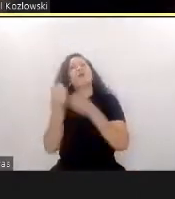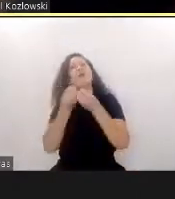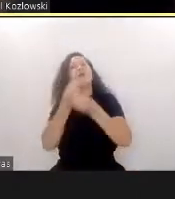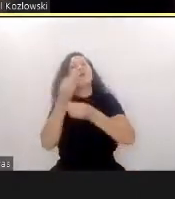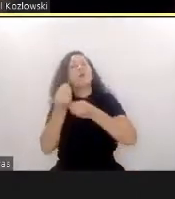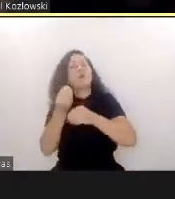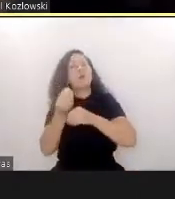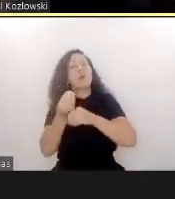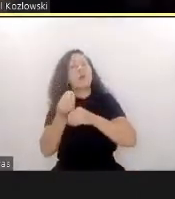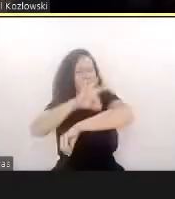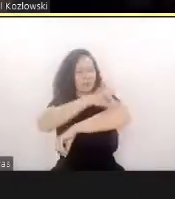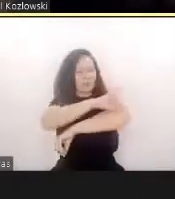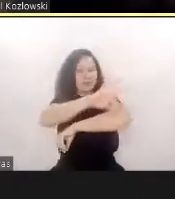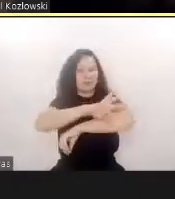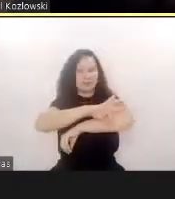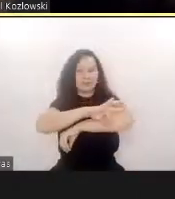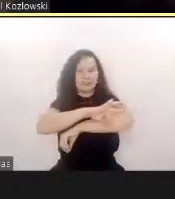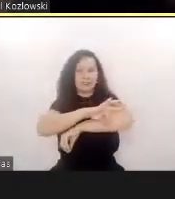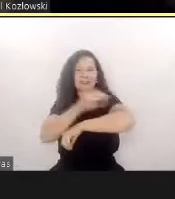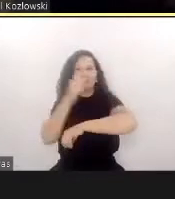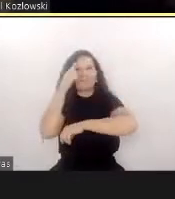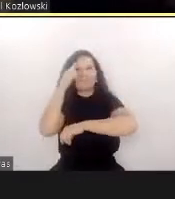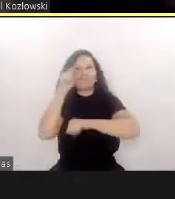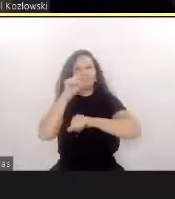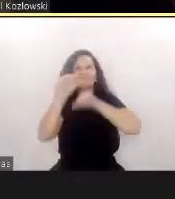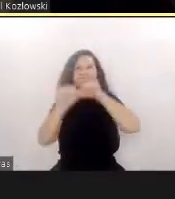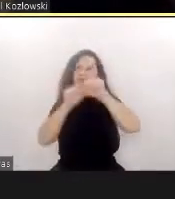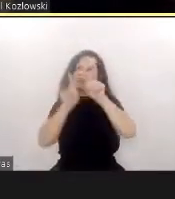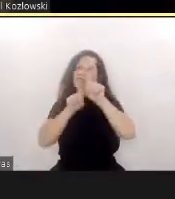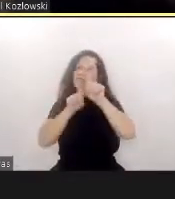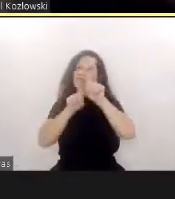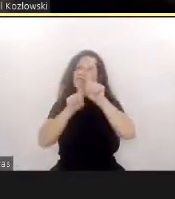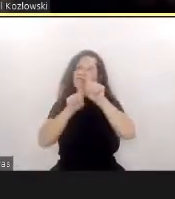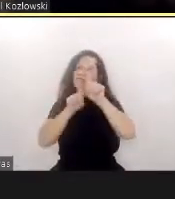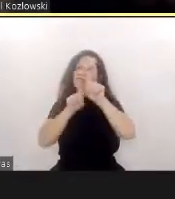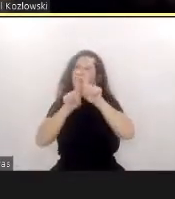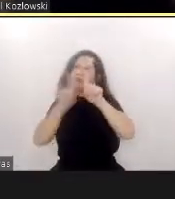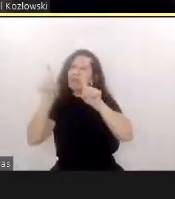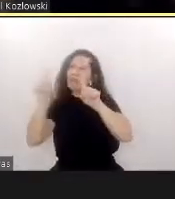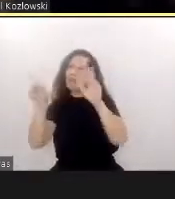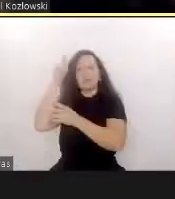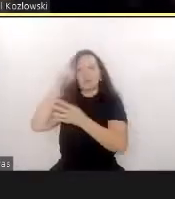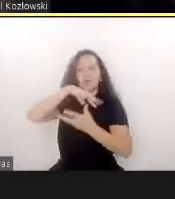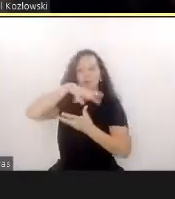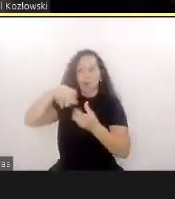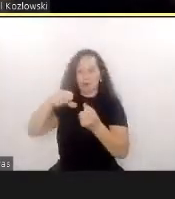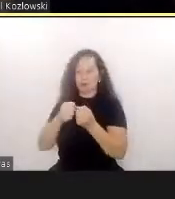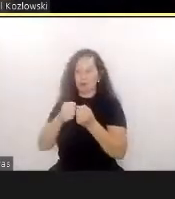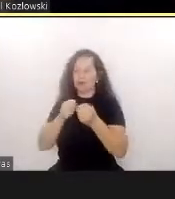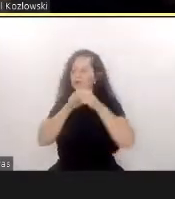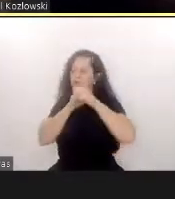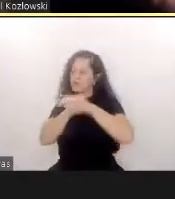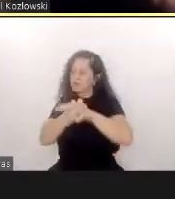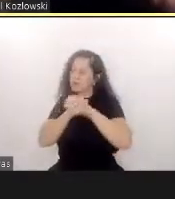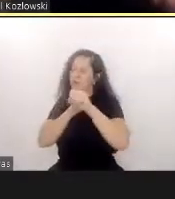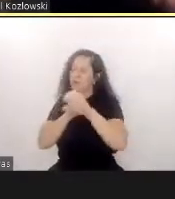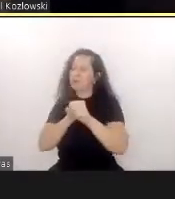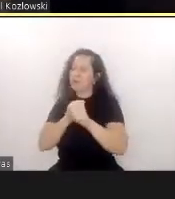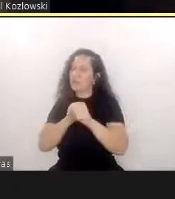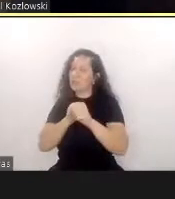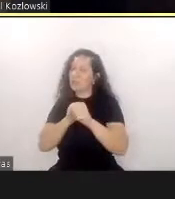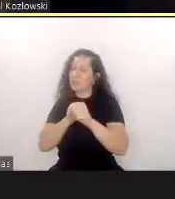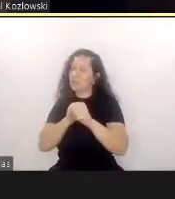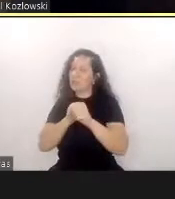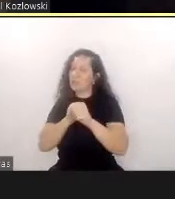o pensamento sobre o mundo. E ele dava uma aula chamada Constructing Vision, Construindo Visão, que, apesar de ter um